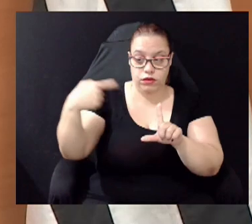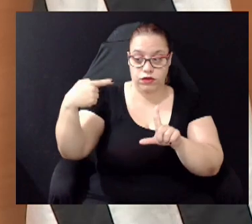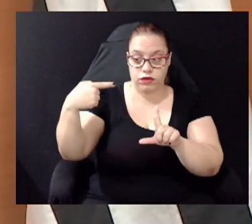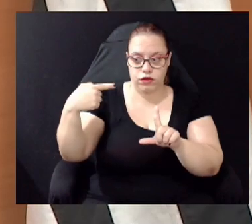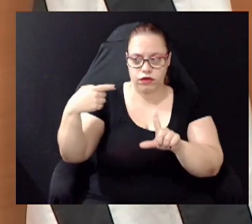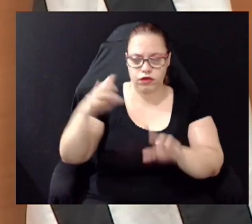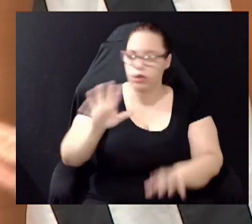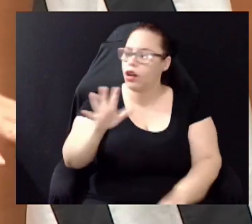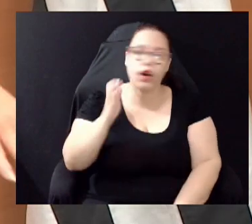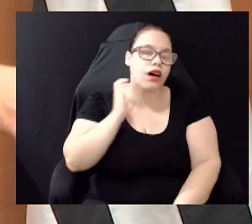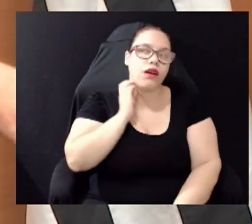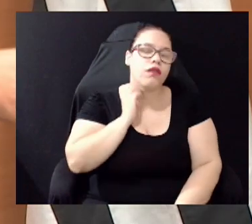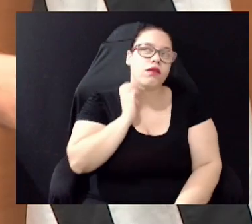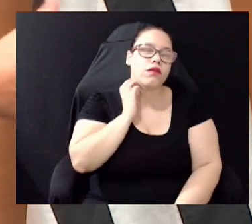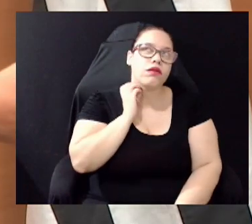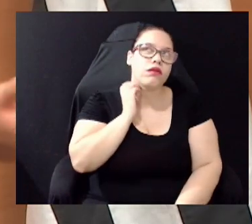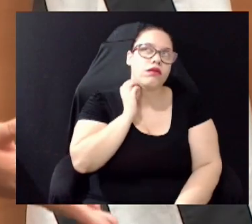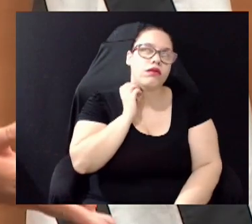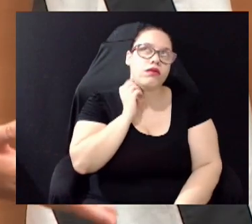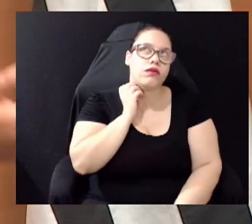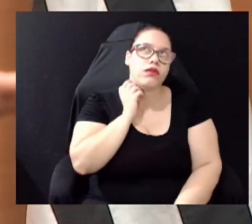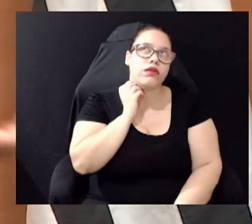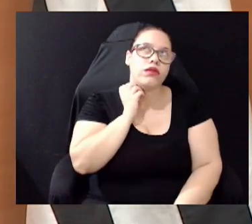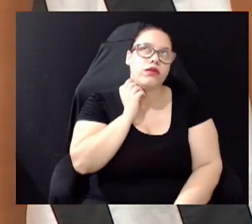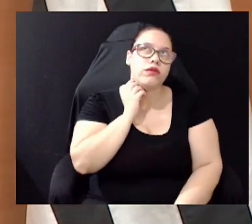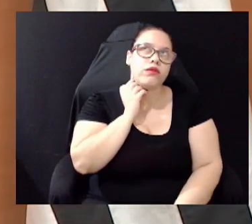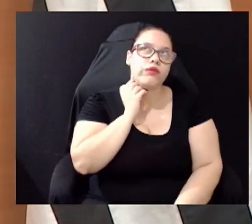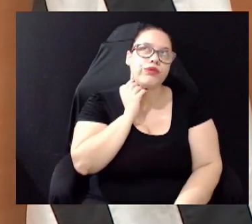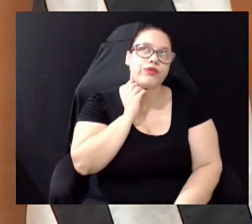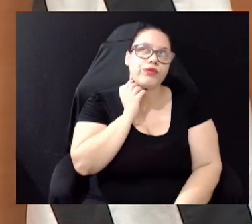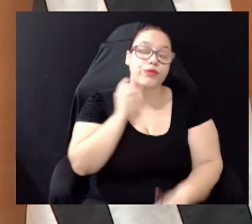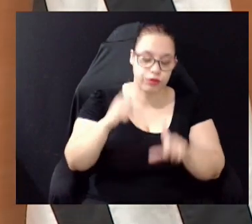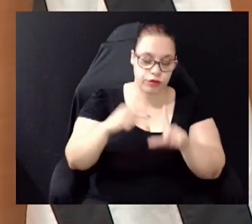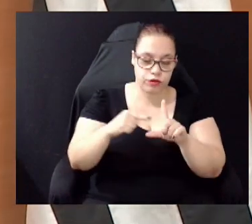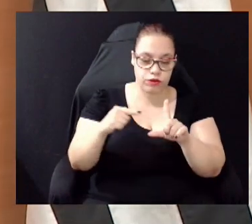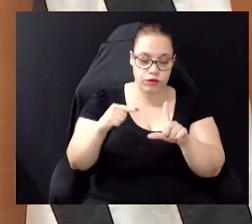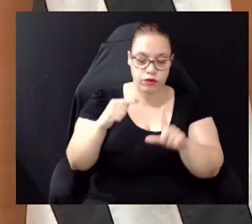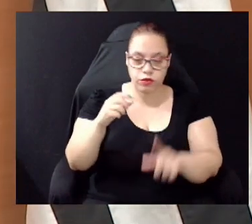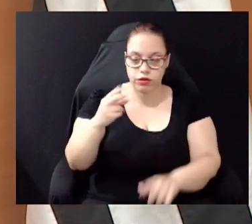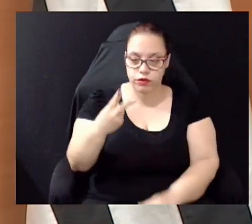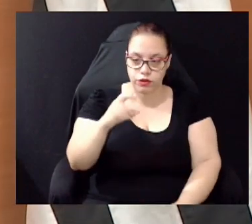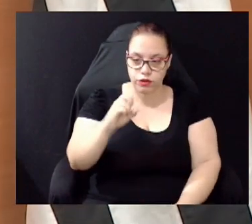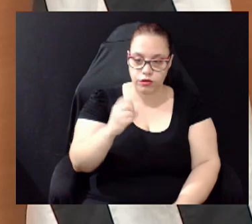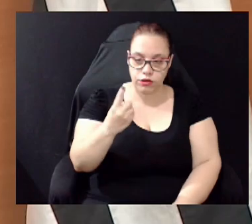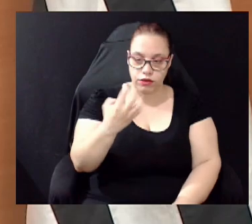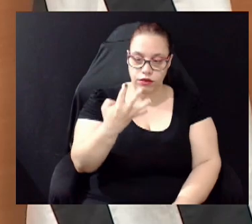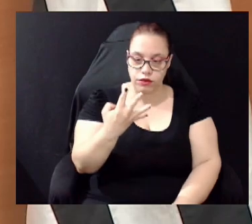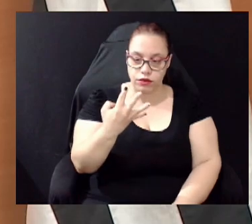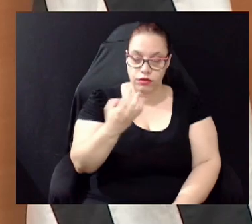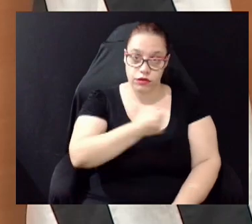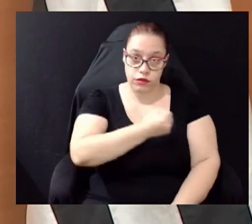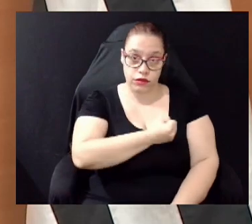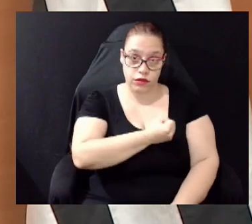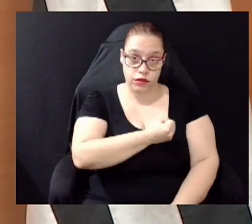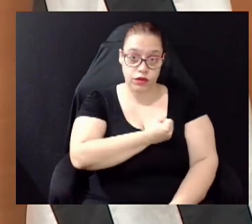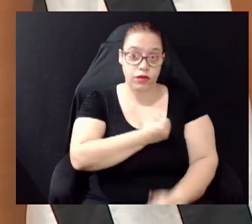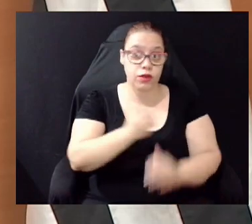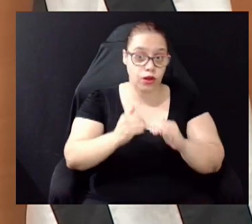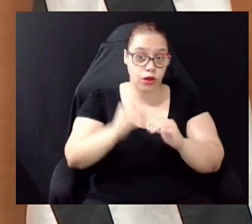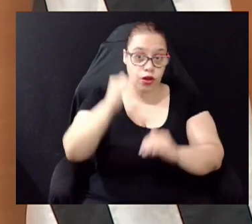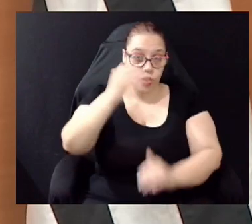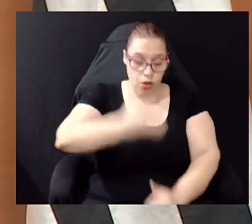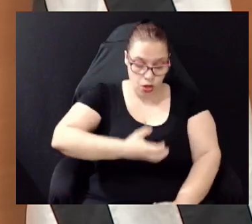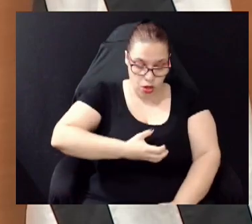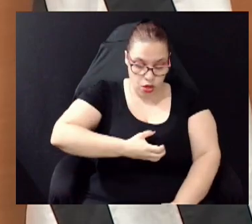até o último dado que eu vi, que pegava 2014, você tinha um número muito maior de suicídios entre os homens,